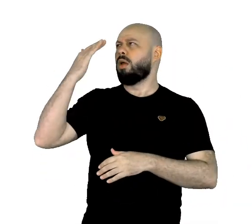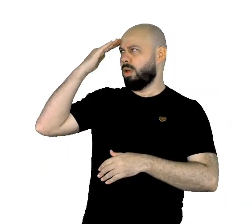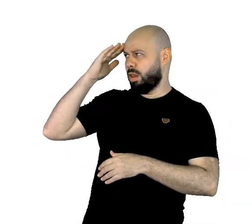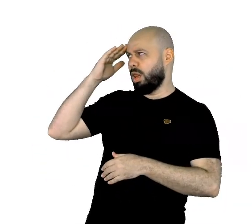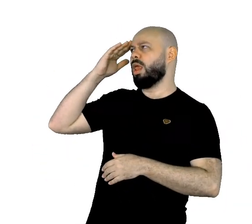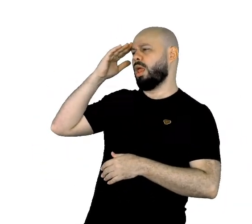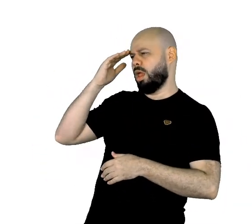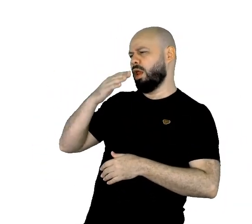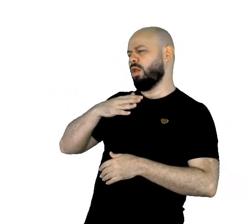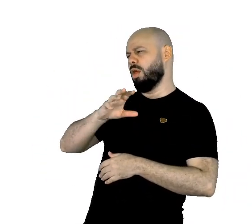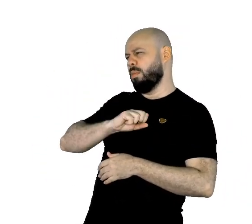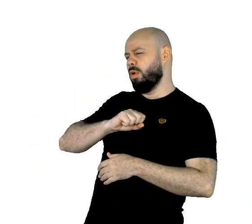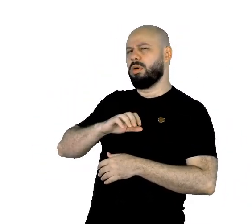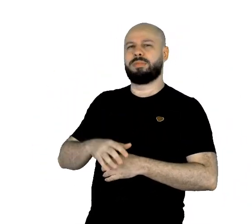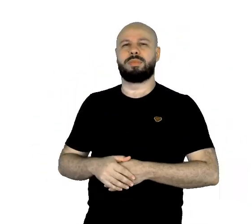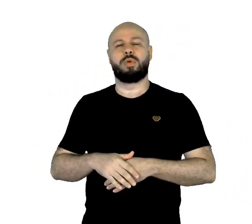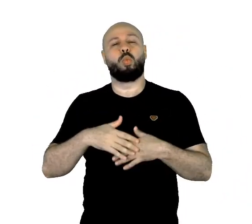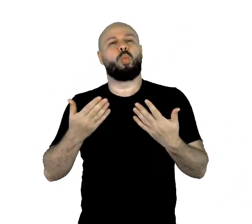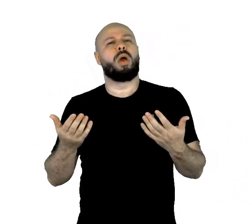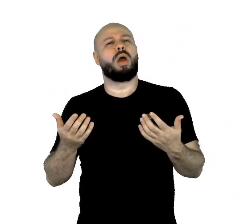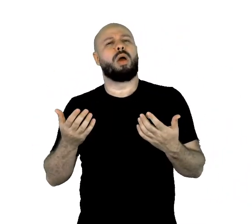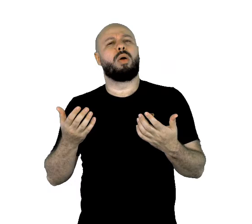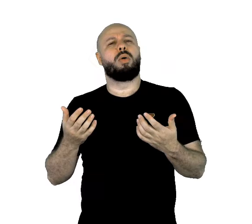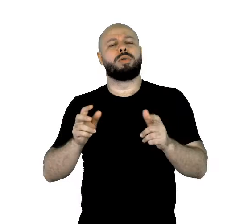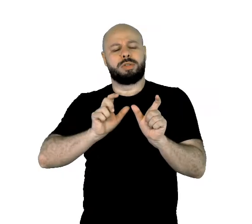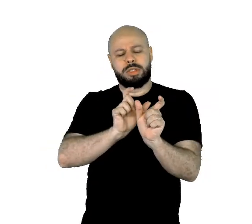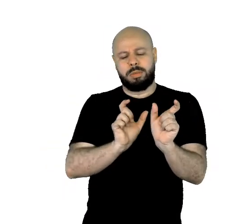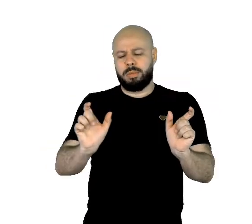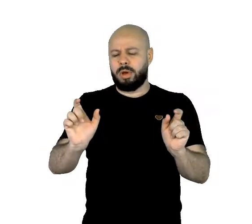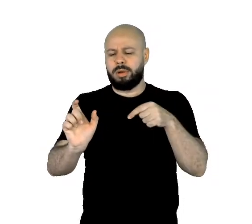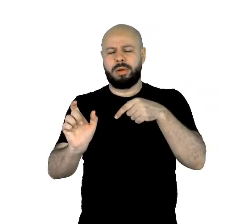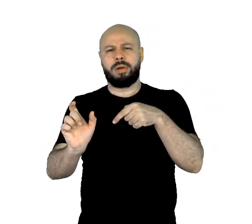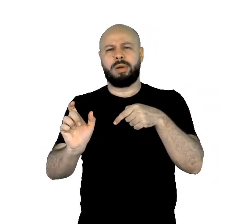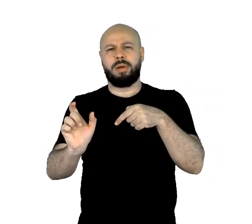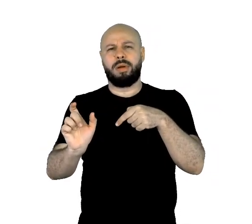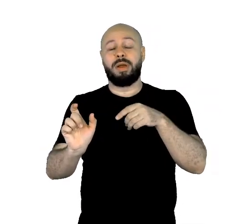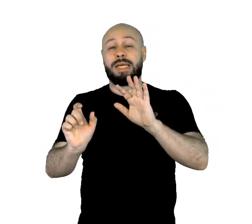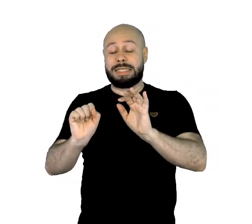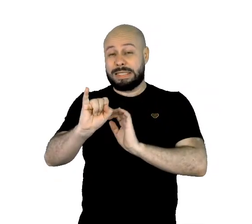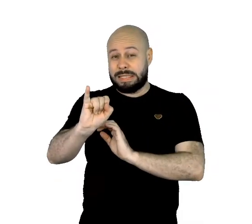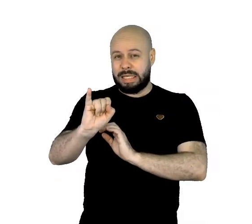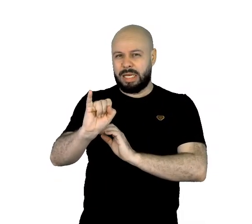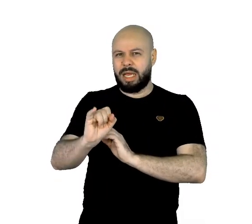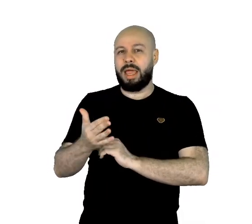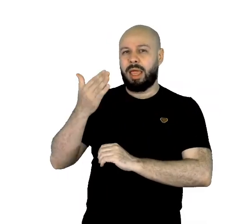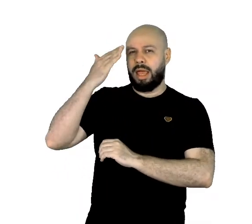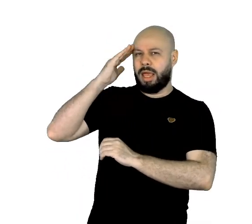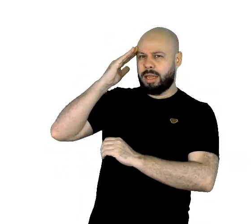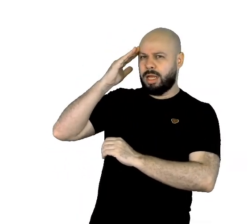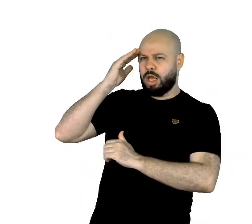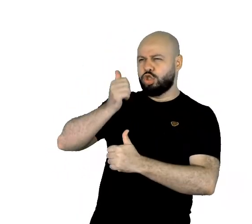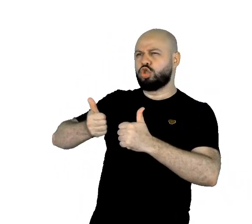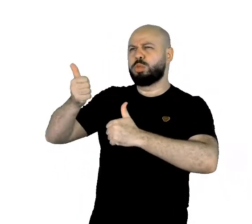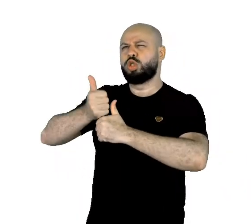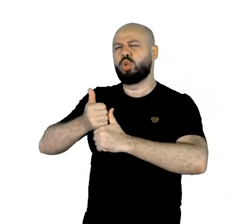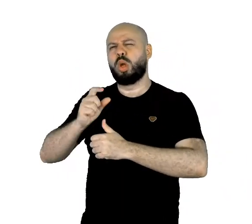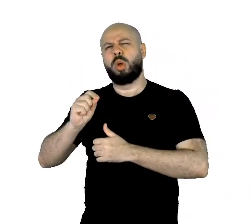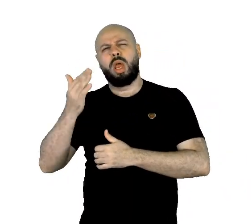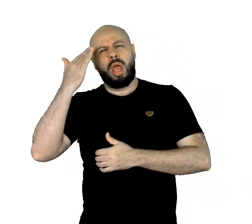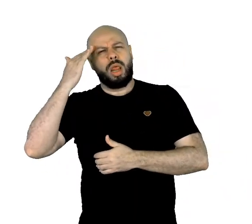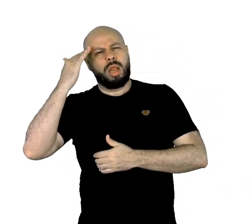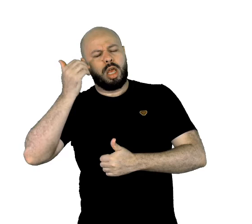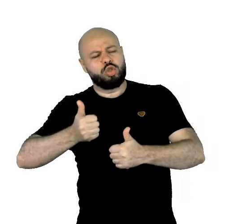querida, qual sinônimo eu poderia utilizar? Tirando a palavra eu entendo, colocando um